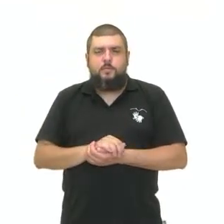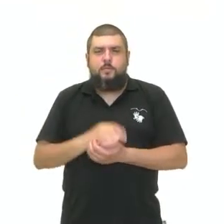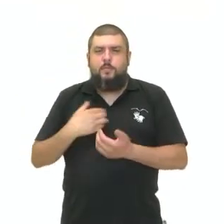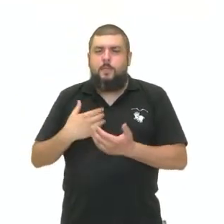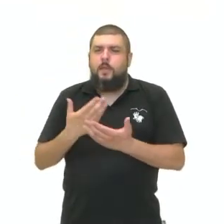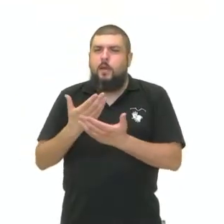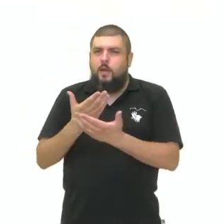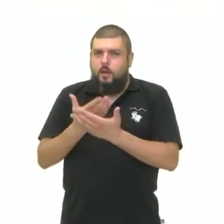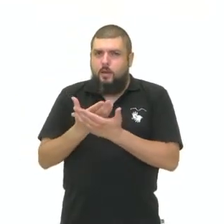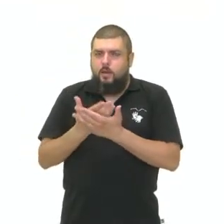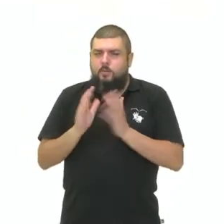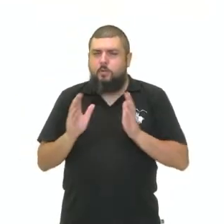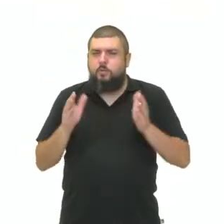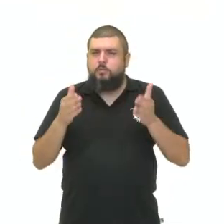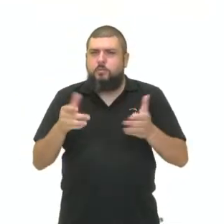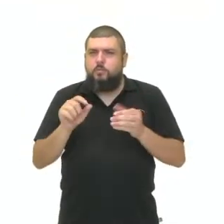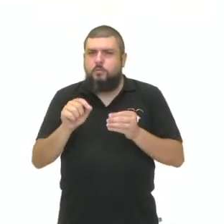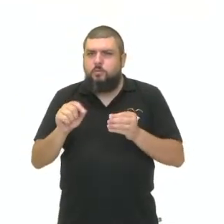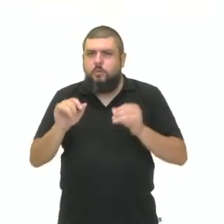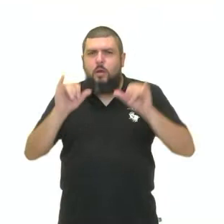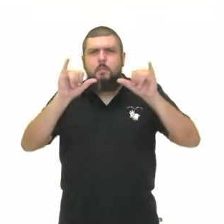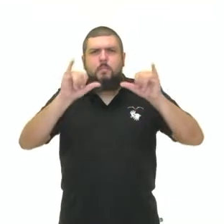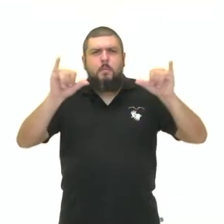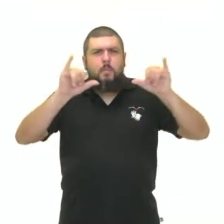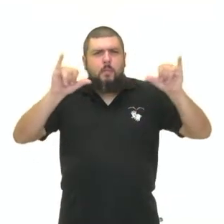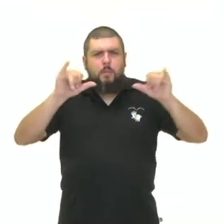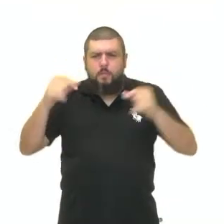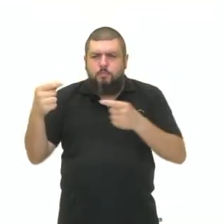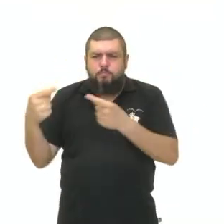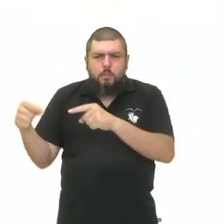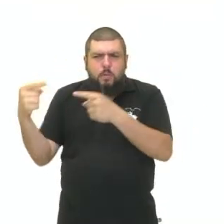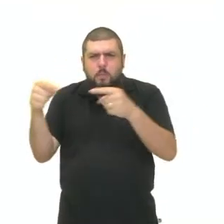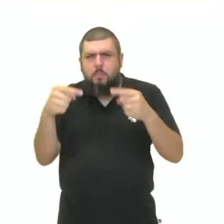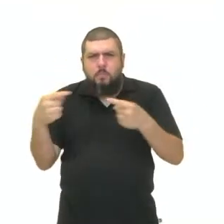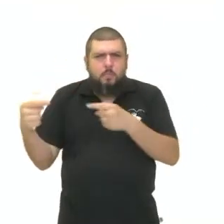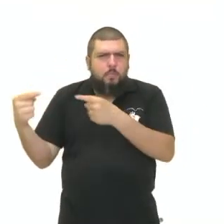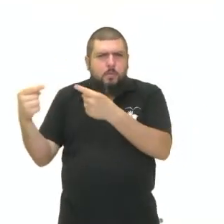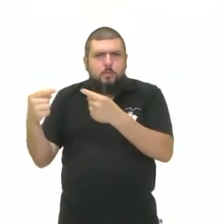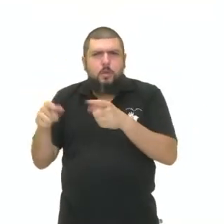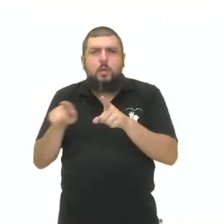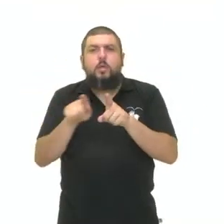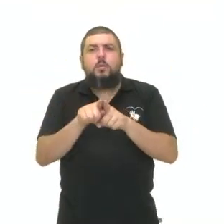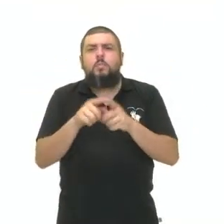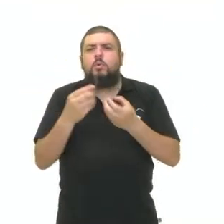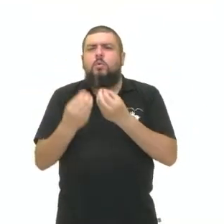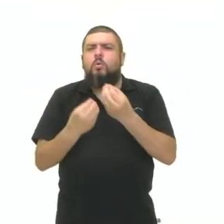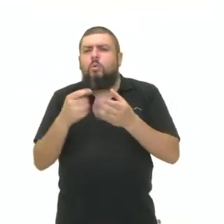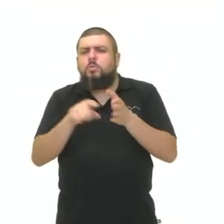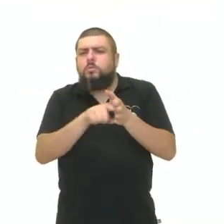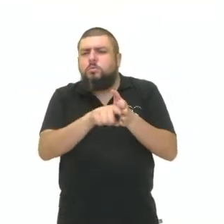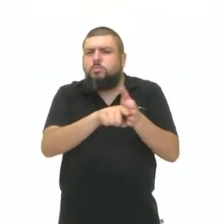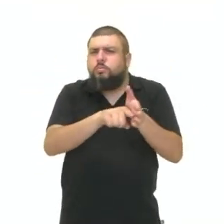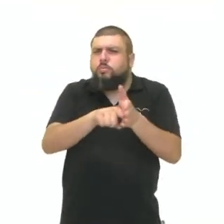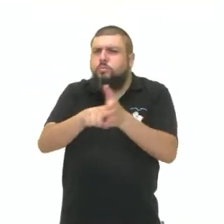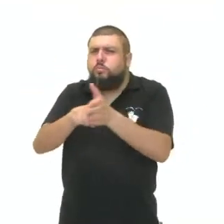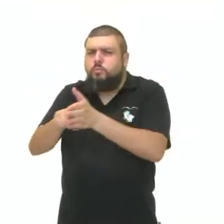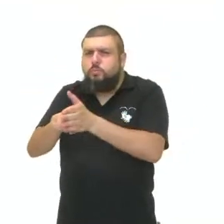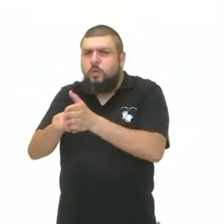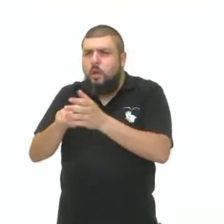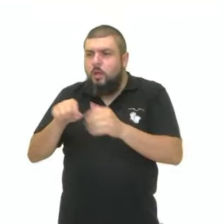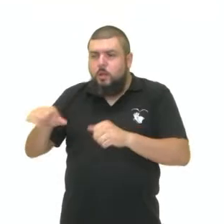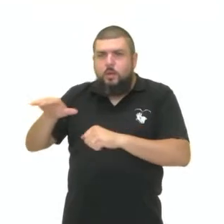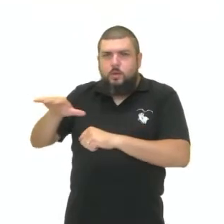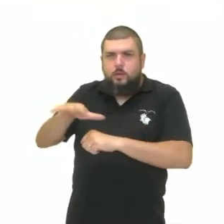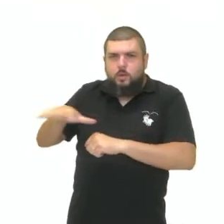discutir as notícias e em encontrar formas de checar as informações online, buscando as fontes originais